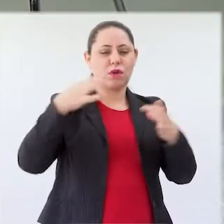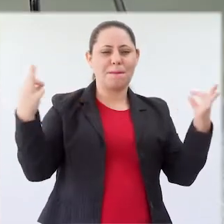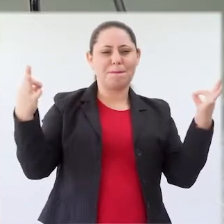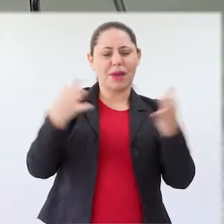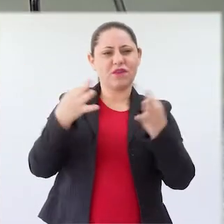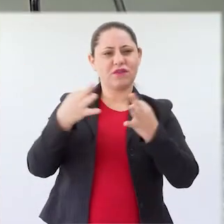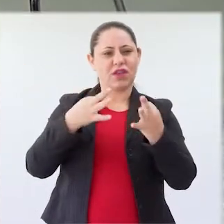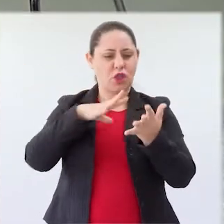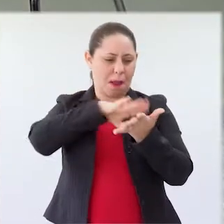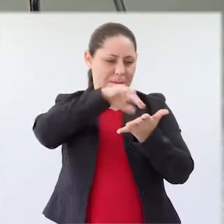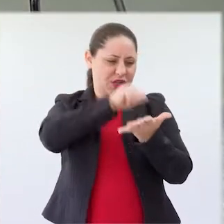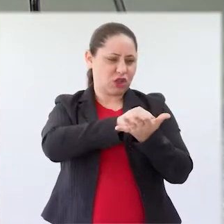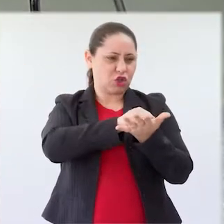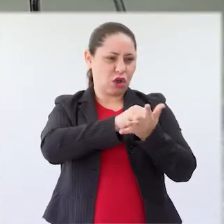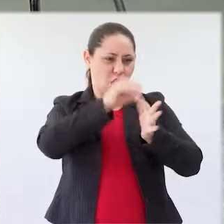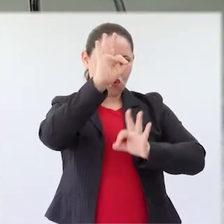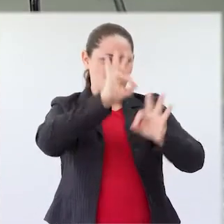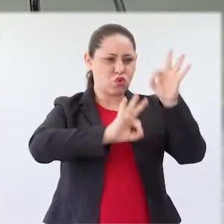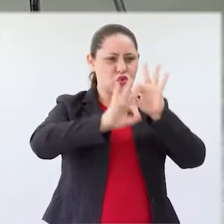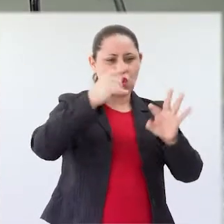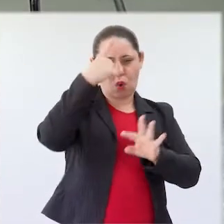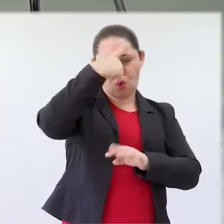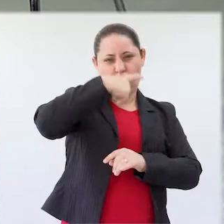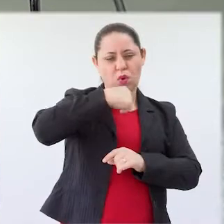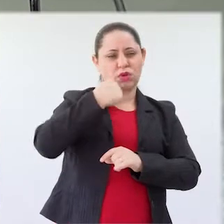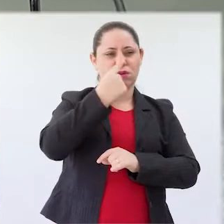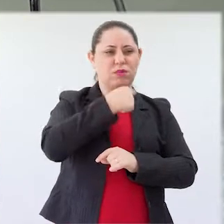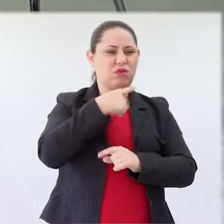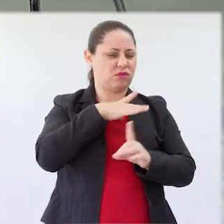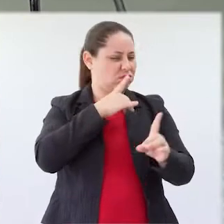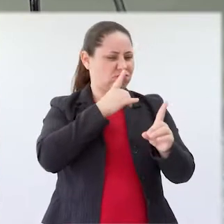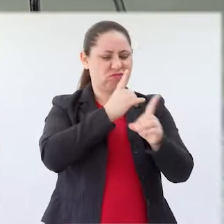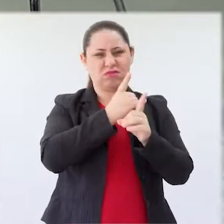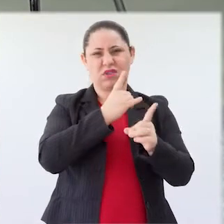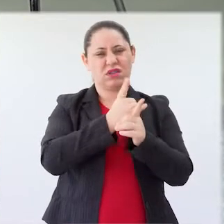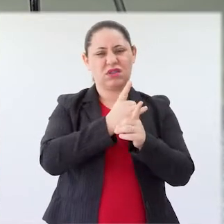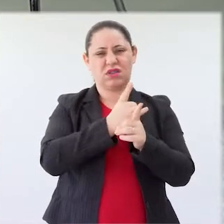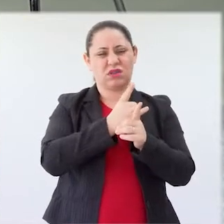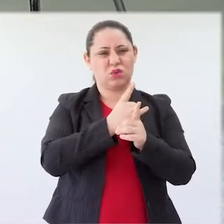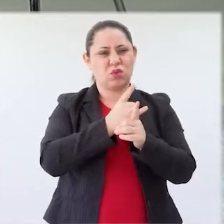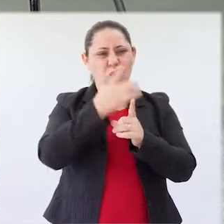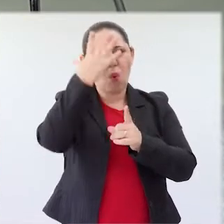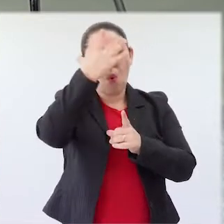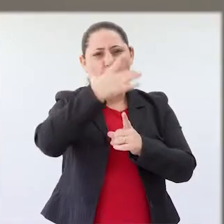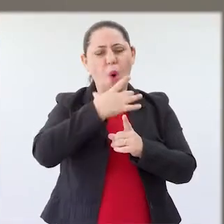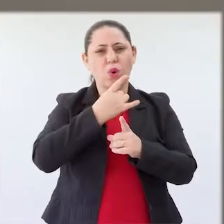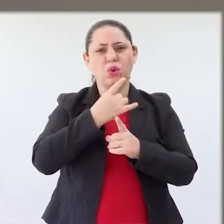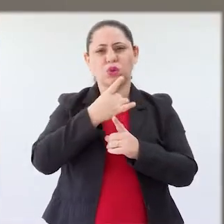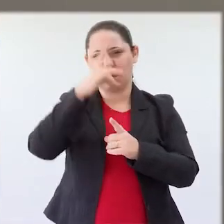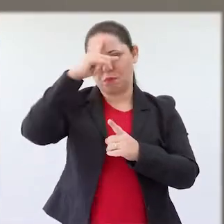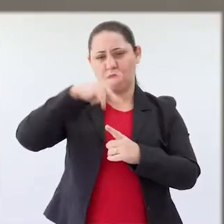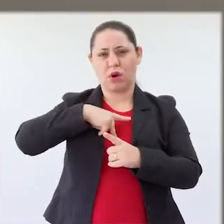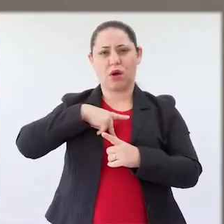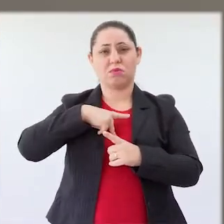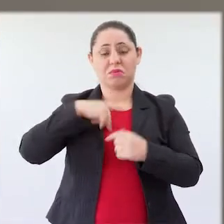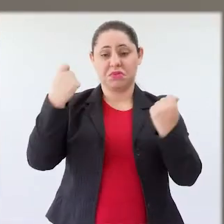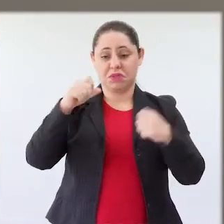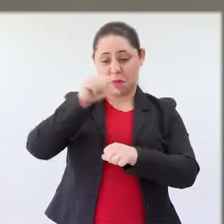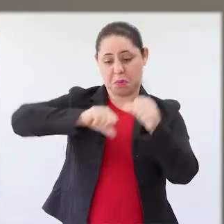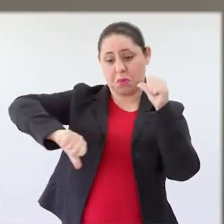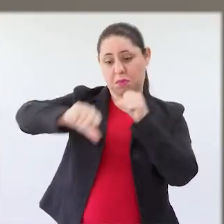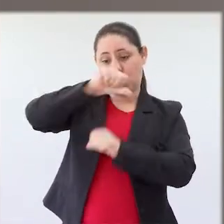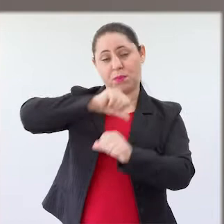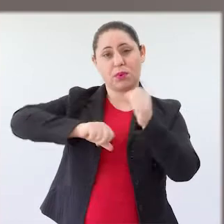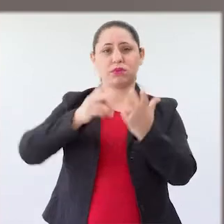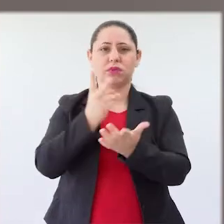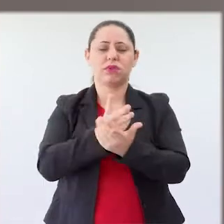no aplicativo, muda o rosto, muda a boca, e às vezes ele não se identifica com aquele rosto que ele tem, né? Ele sempre tem que estar mudando.